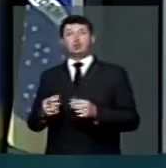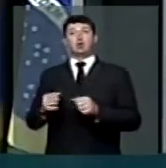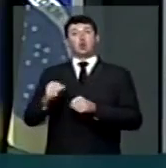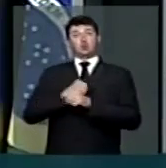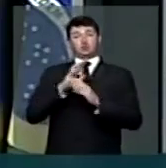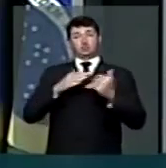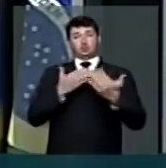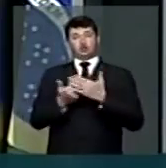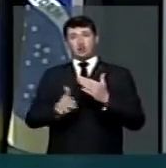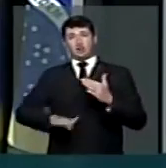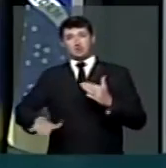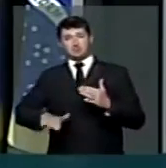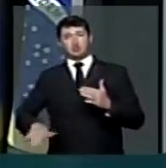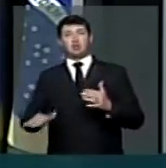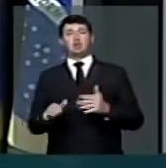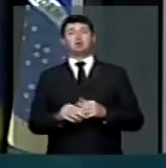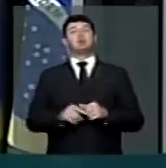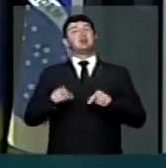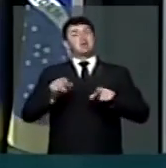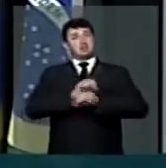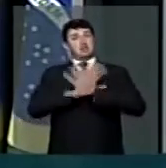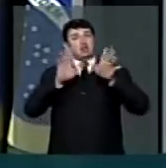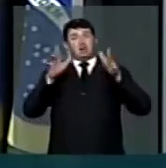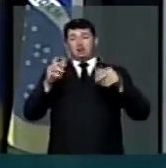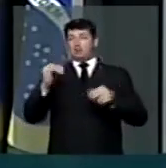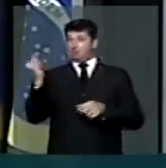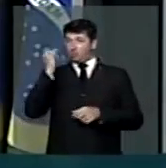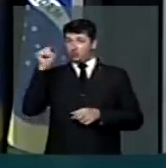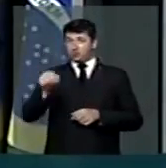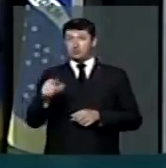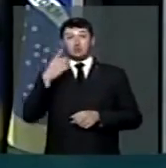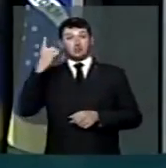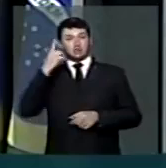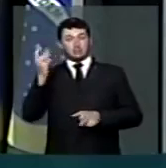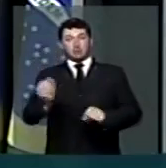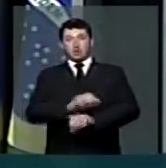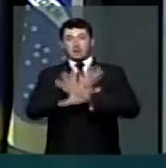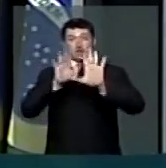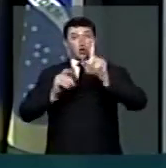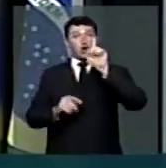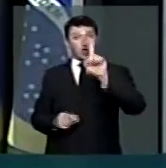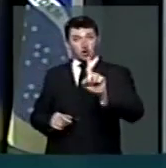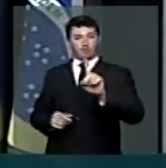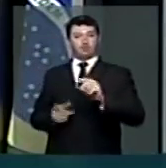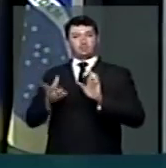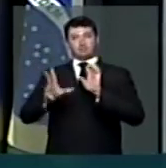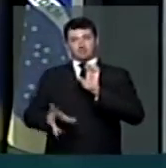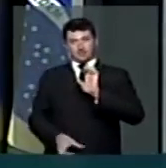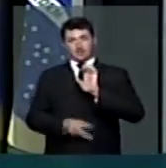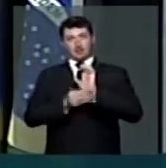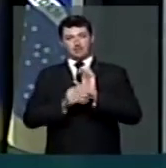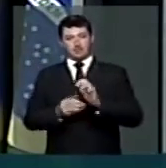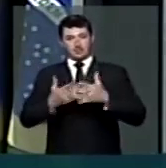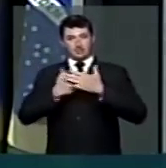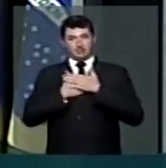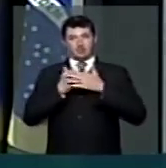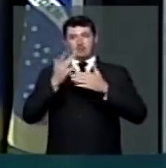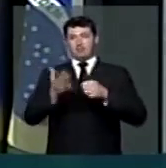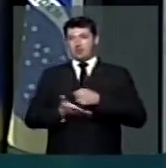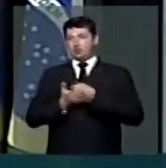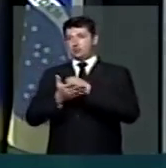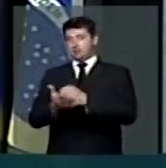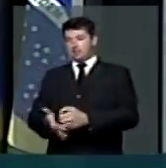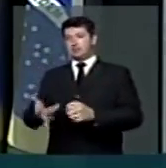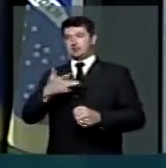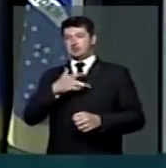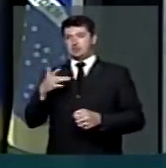creche. E esse tipo de transparência também é importante. O deputado deixar claro, olha, as nossas emendas são para atender a saúde,